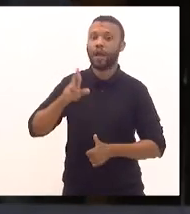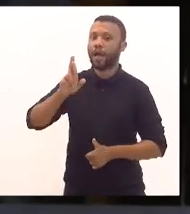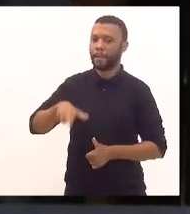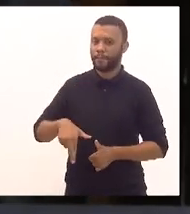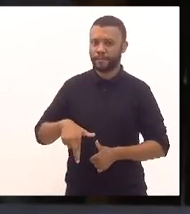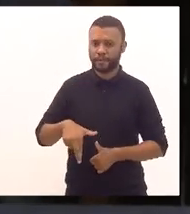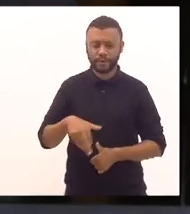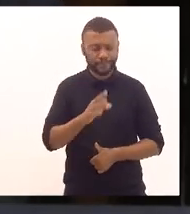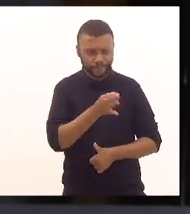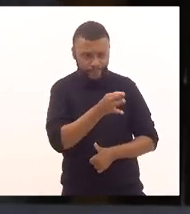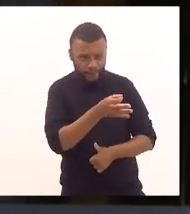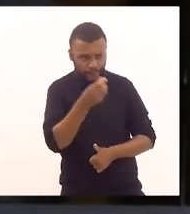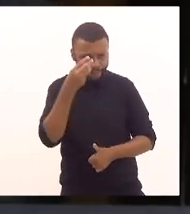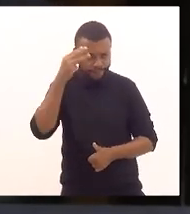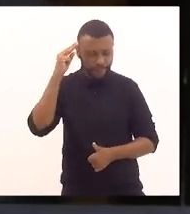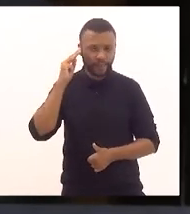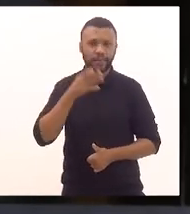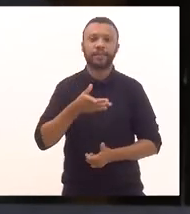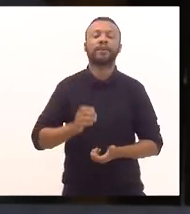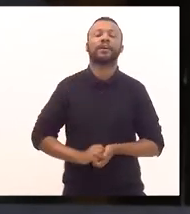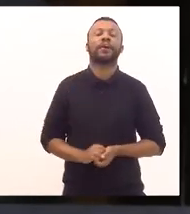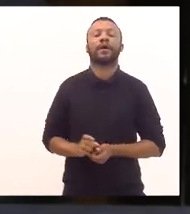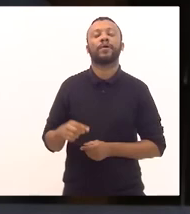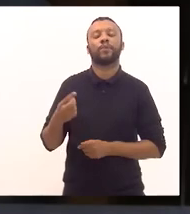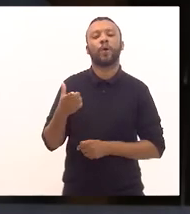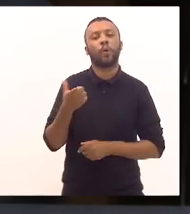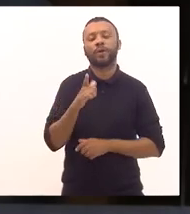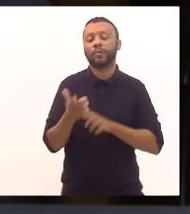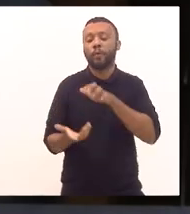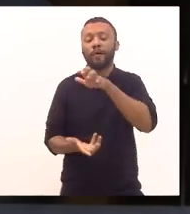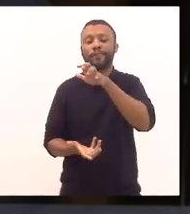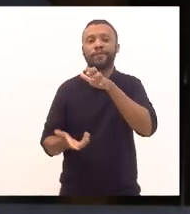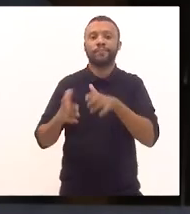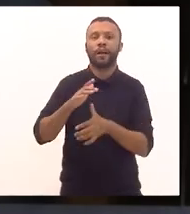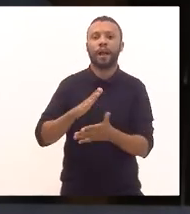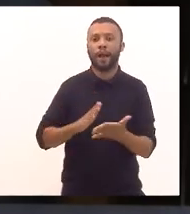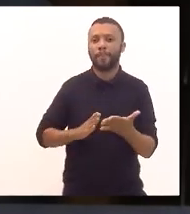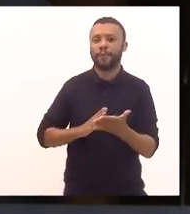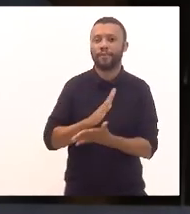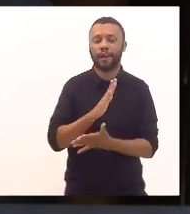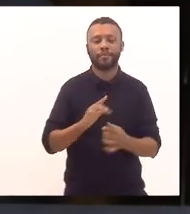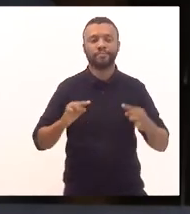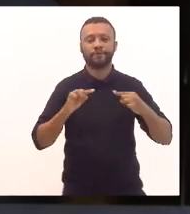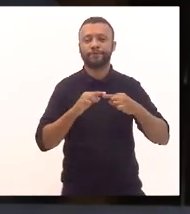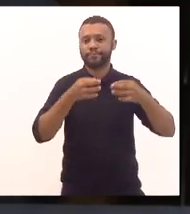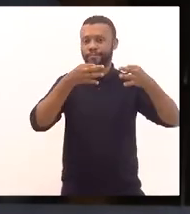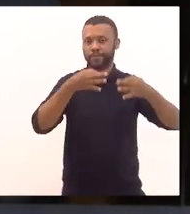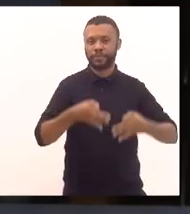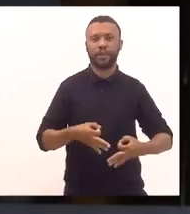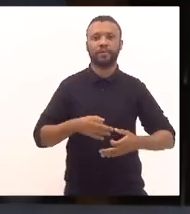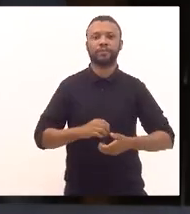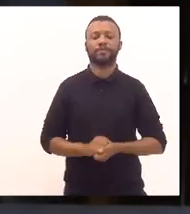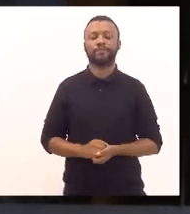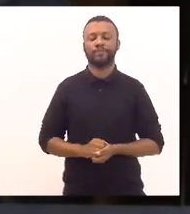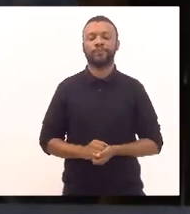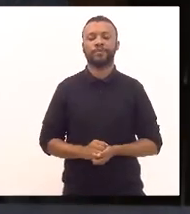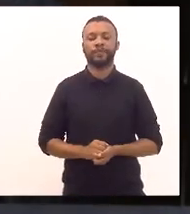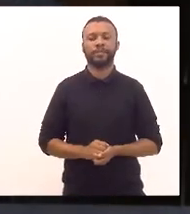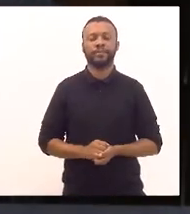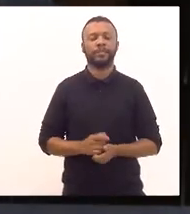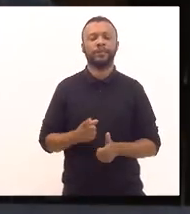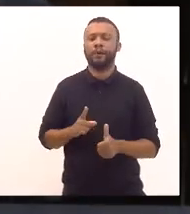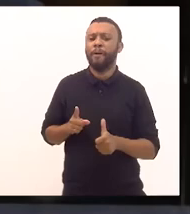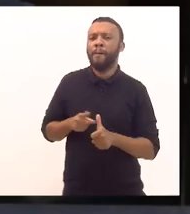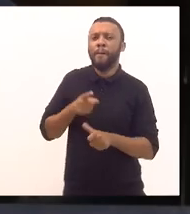Marcio bom e depois viramos aprovamos como devemos e aprovado Desde o Primeiro Momento